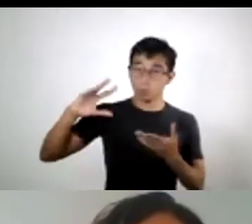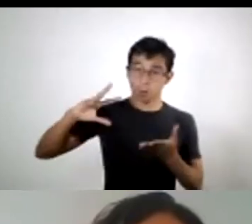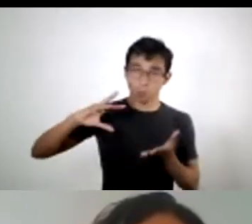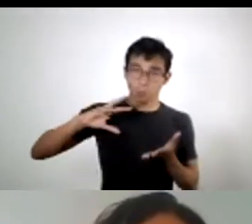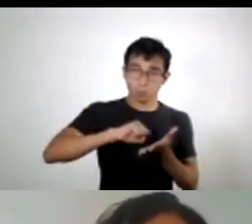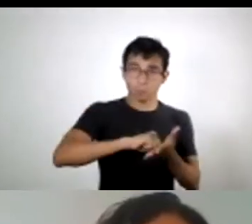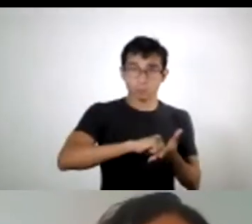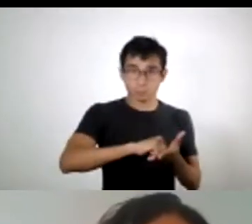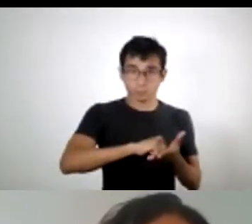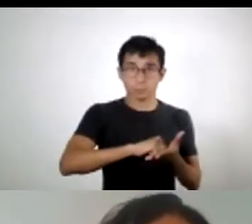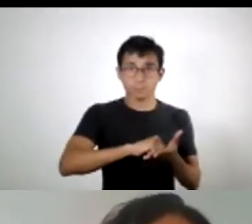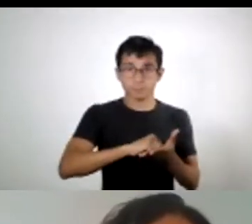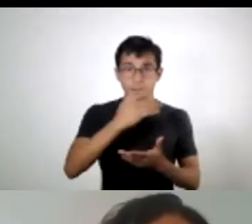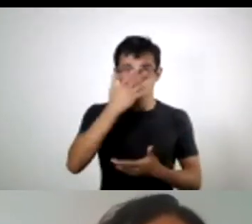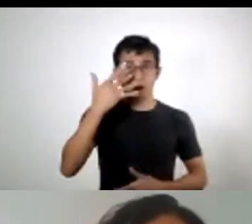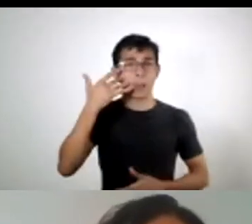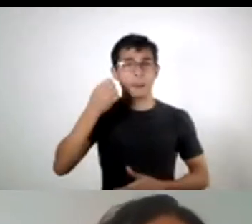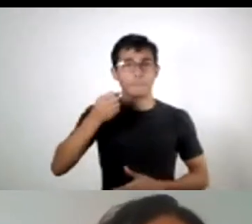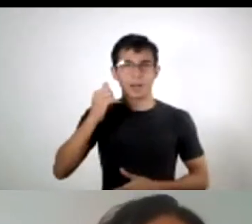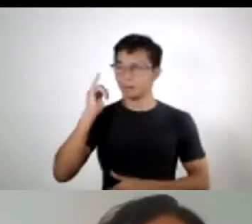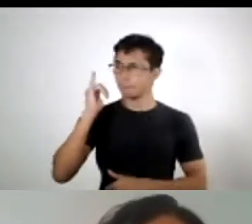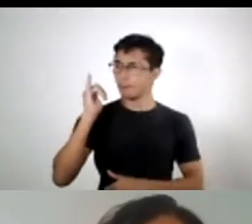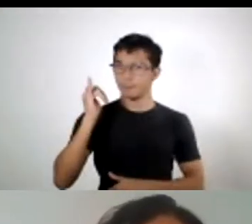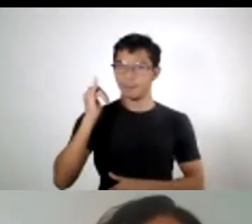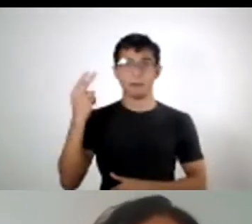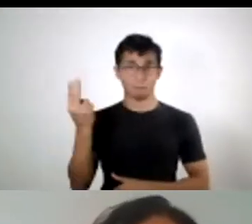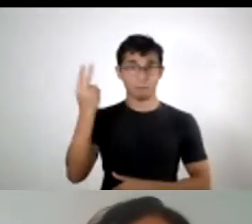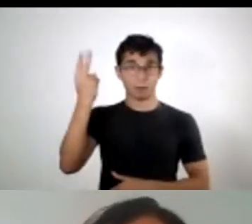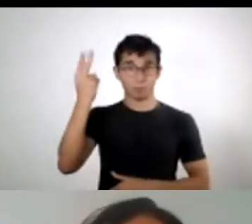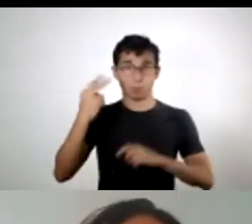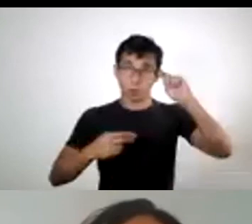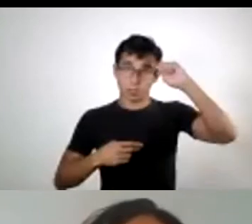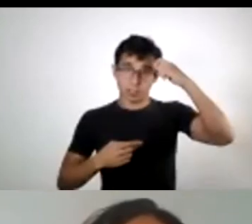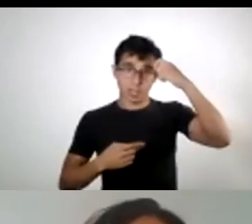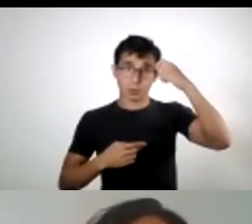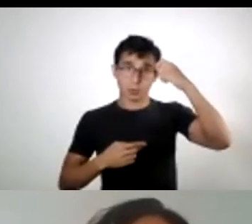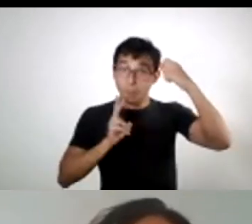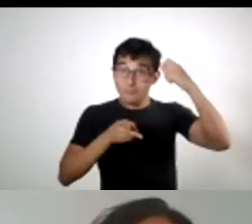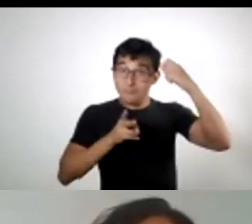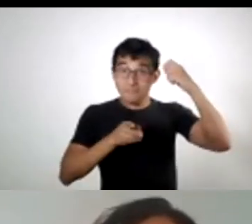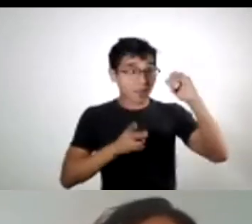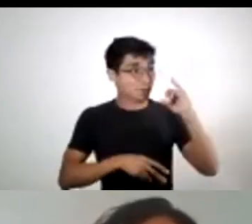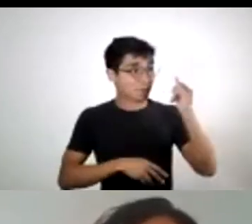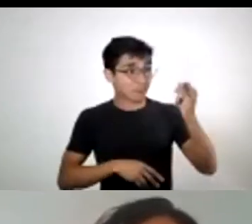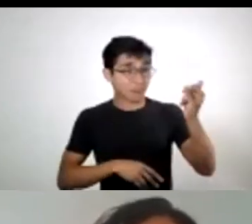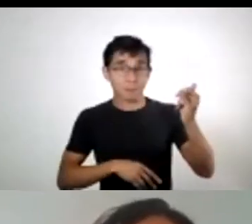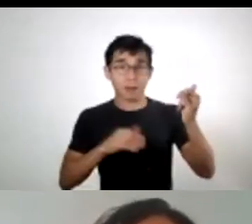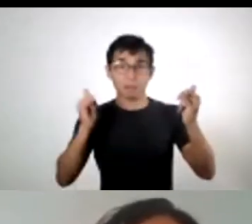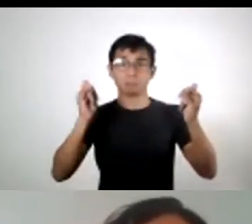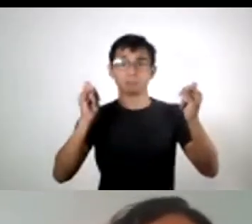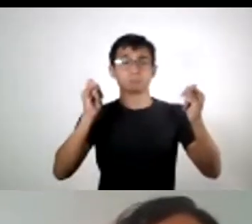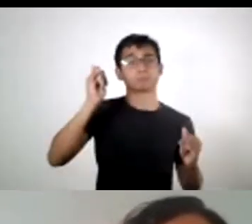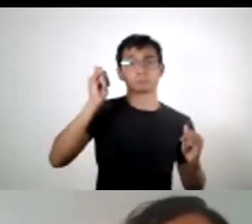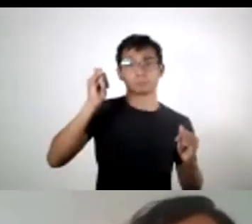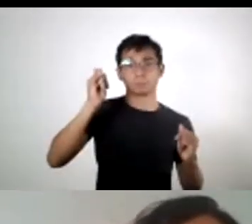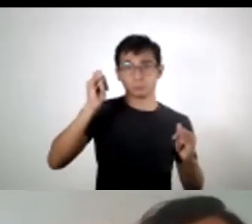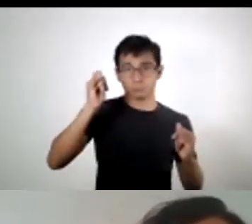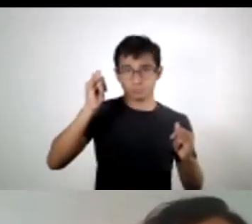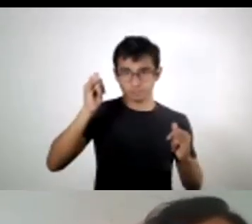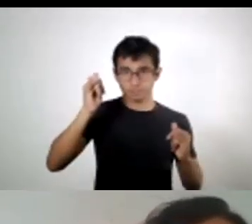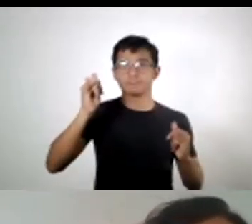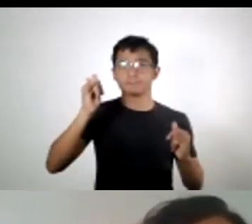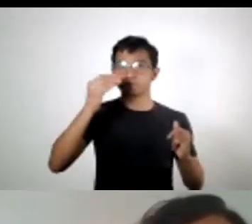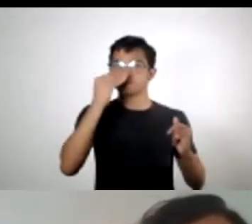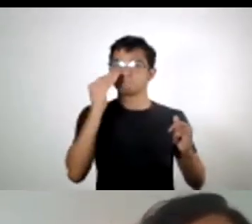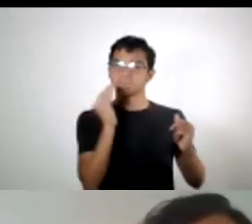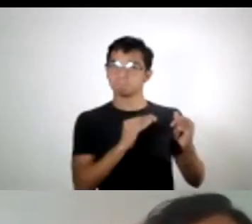o branco fala é um valor e o preto falou a mesmíssima coisa, é subalternizado. Então, ainda a gente